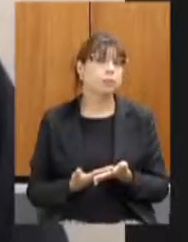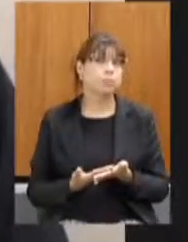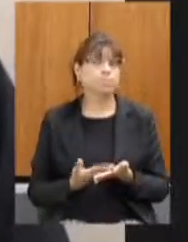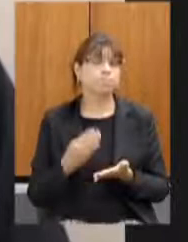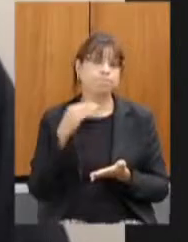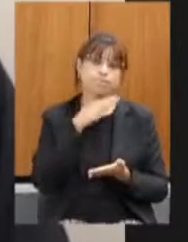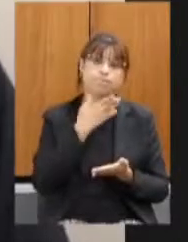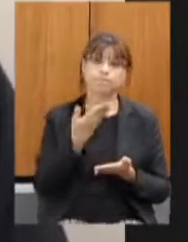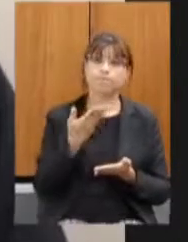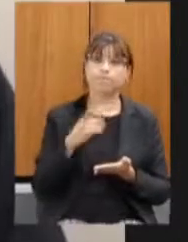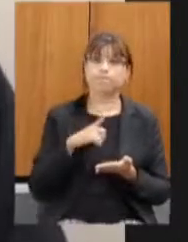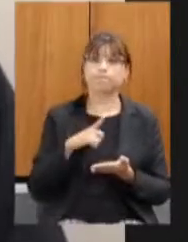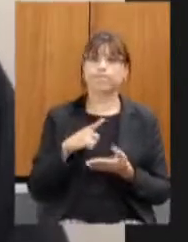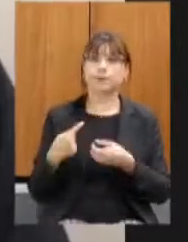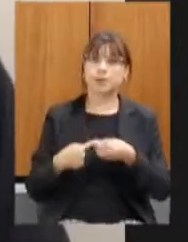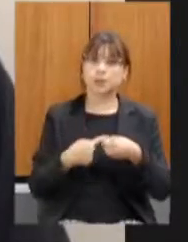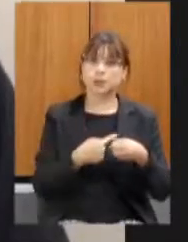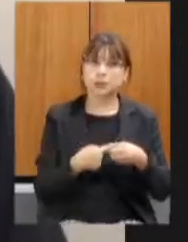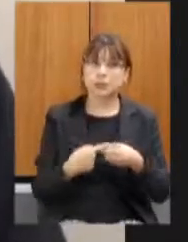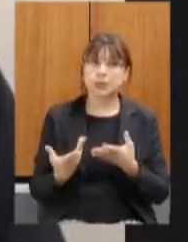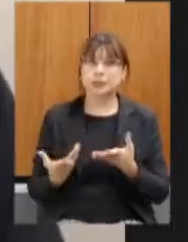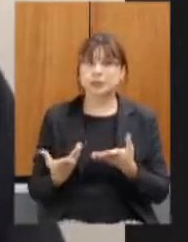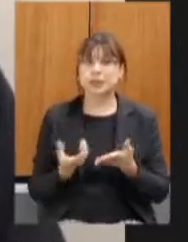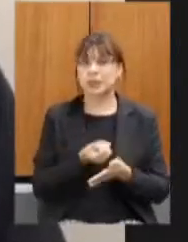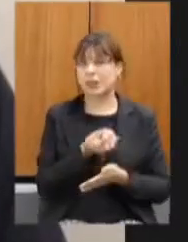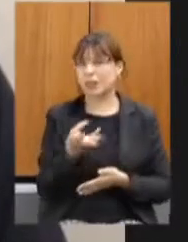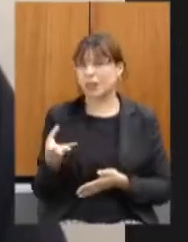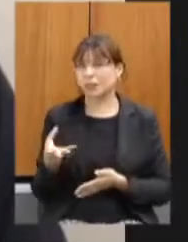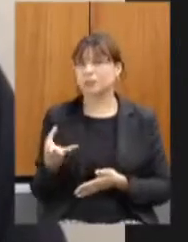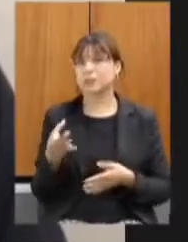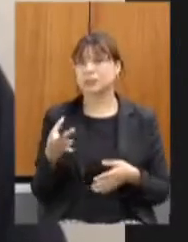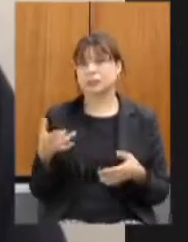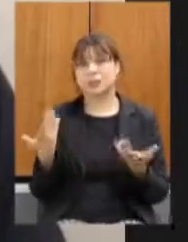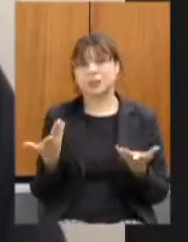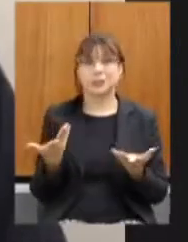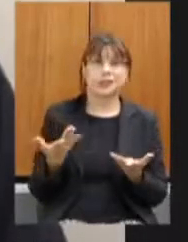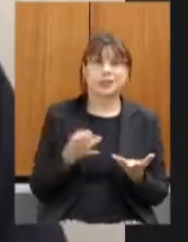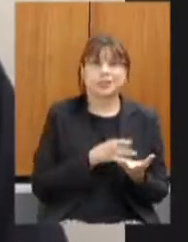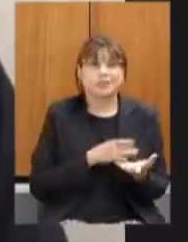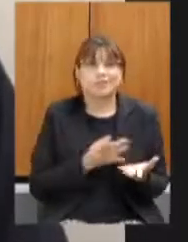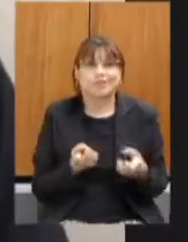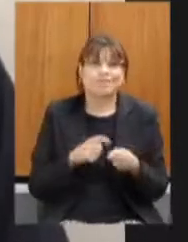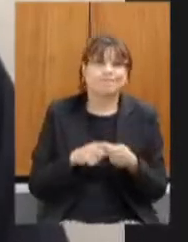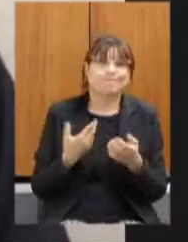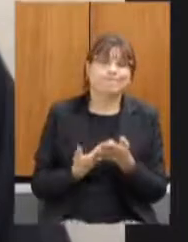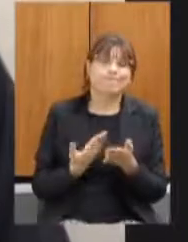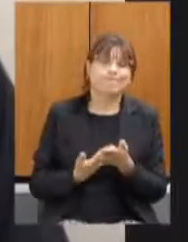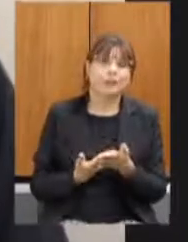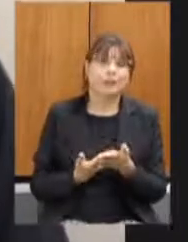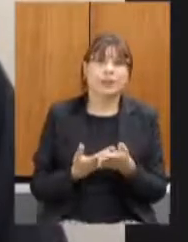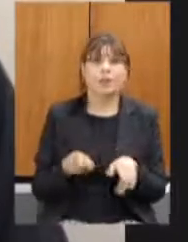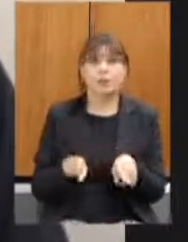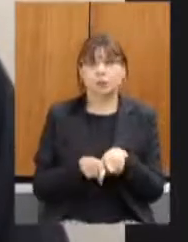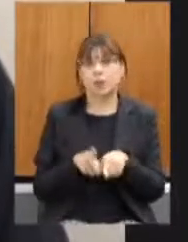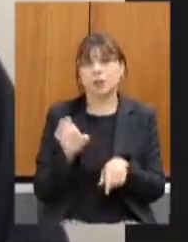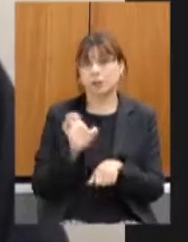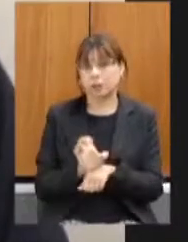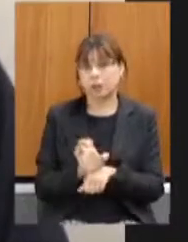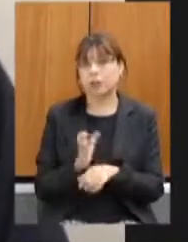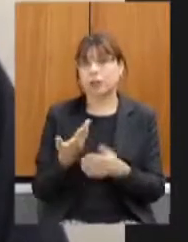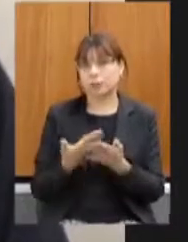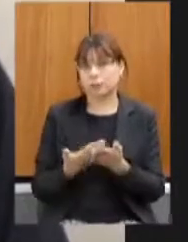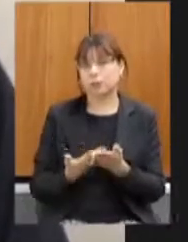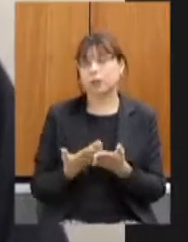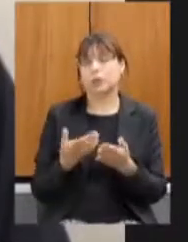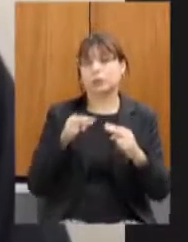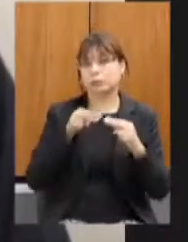que muitos municípios estão sendo desse hoje volta às aulas o próprio estado fez volta às aulas só de forma remota né então